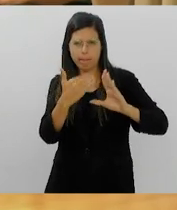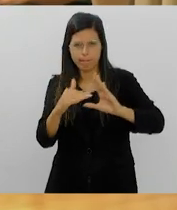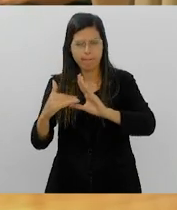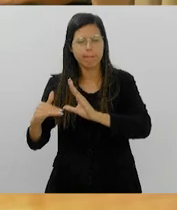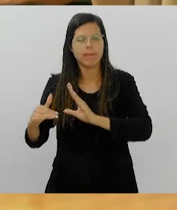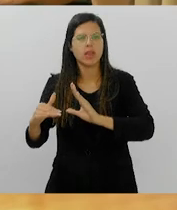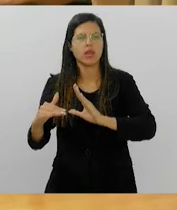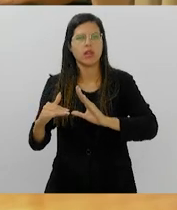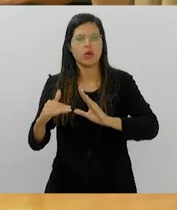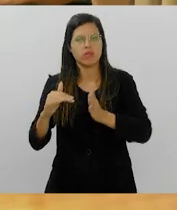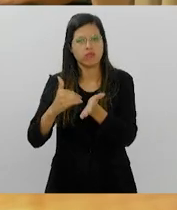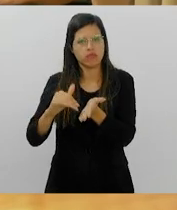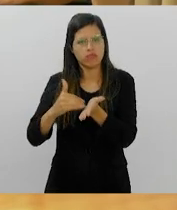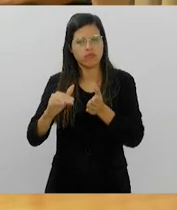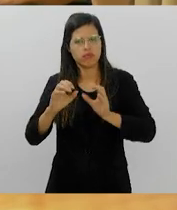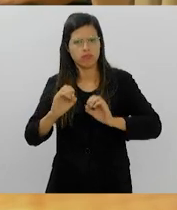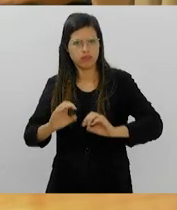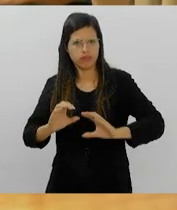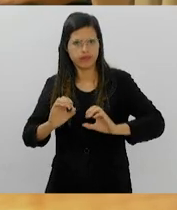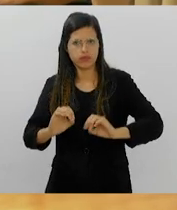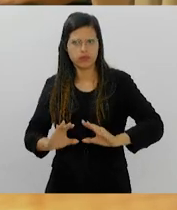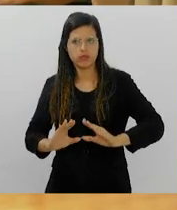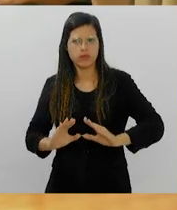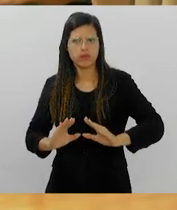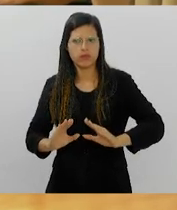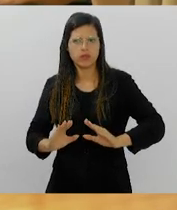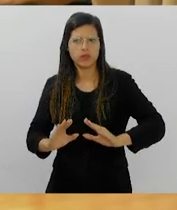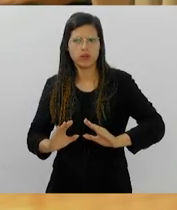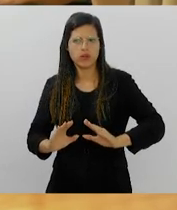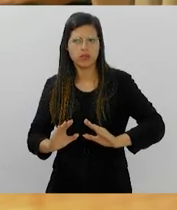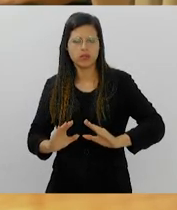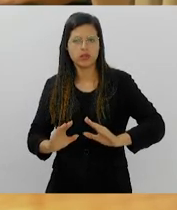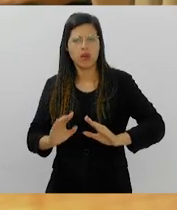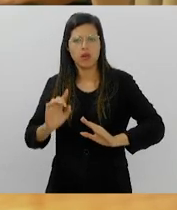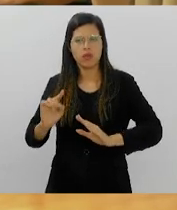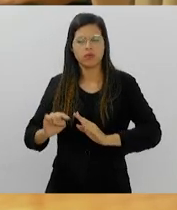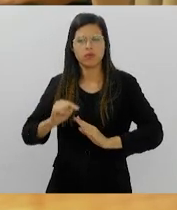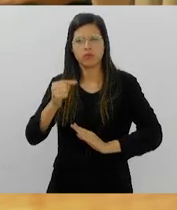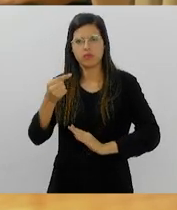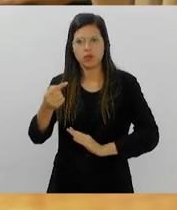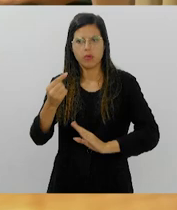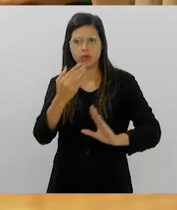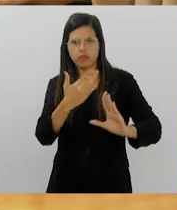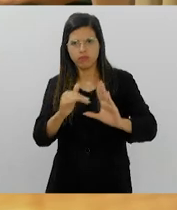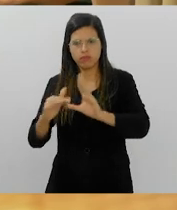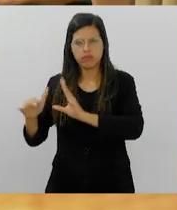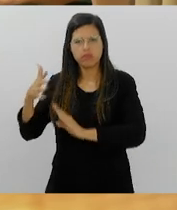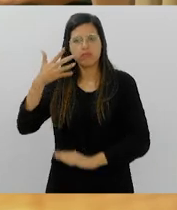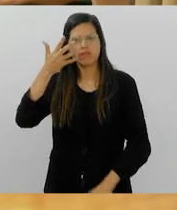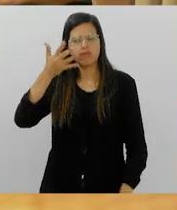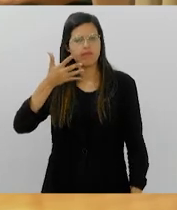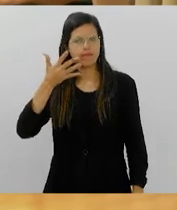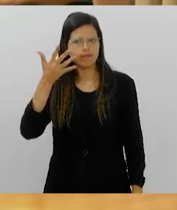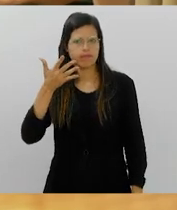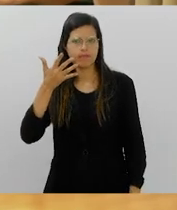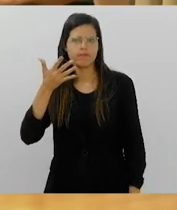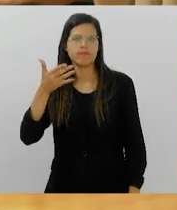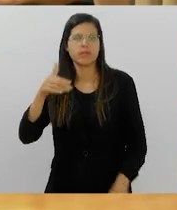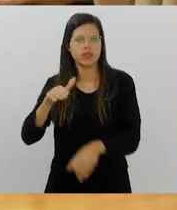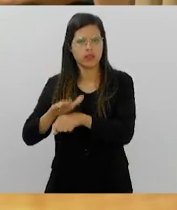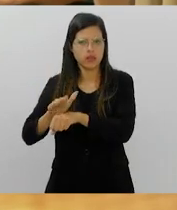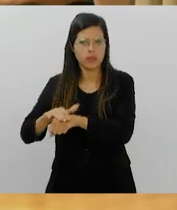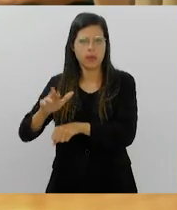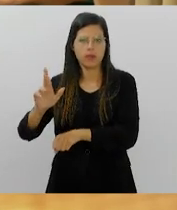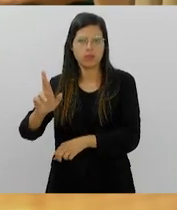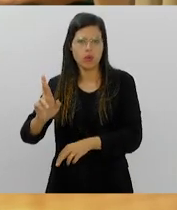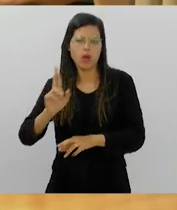para a Secretaria de Educação, que vai depois enviar para os respectivos palestrantes e eles vão poder responder a